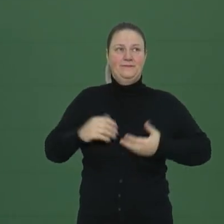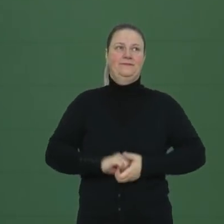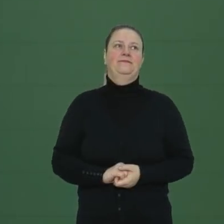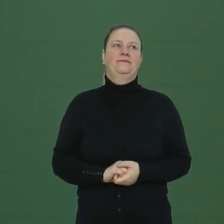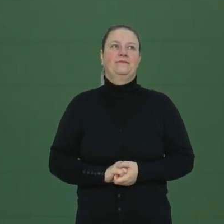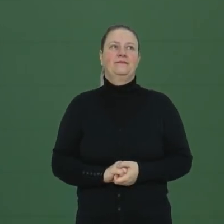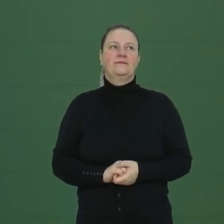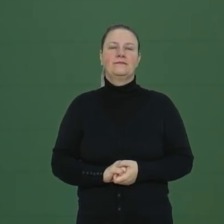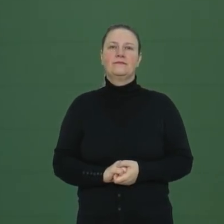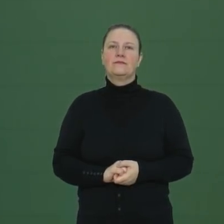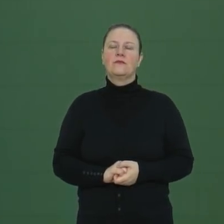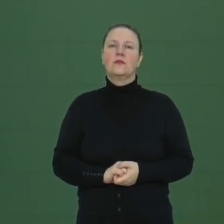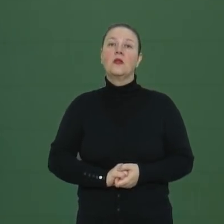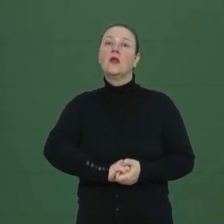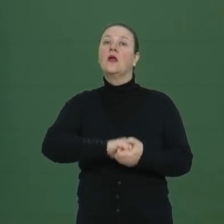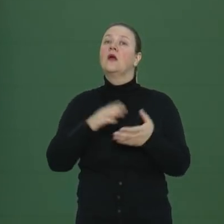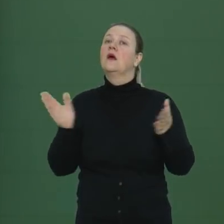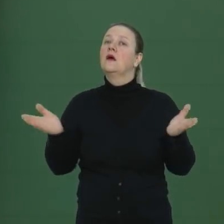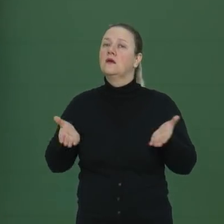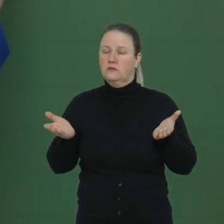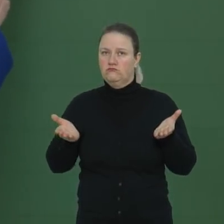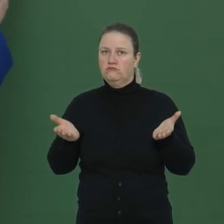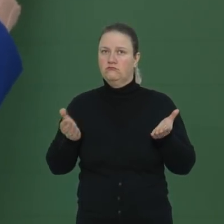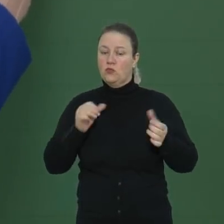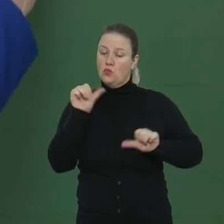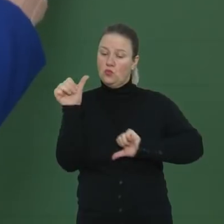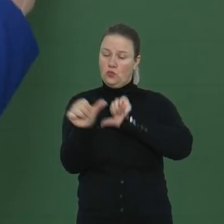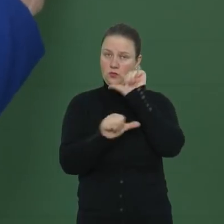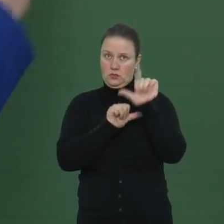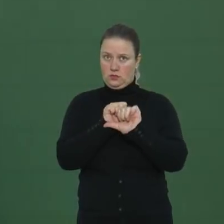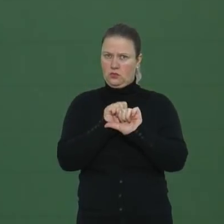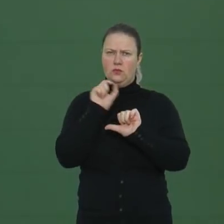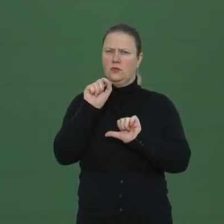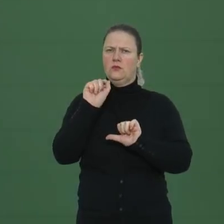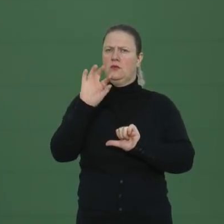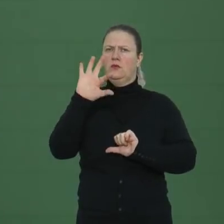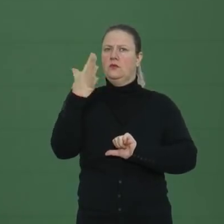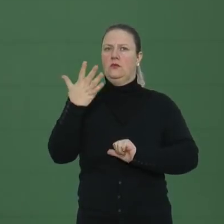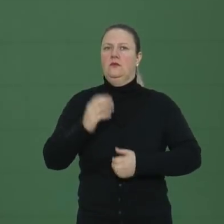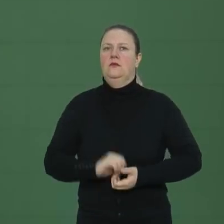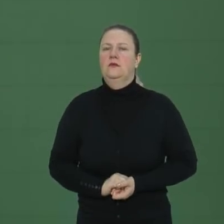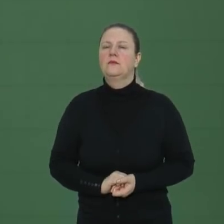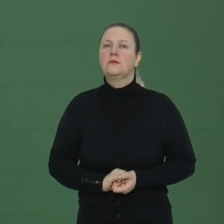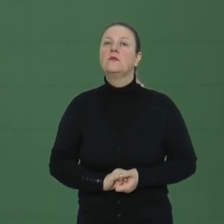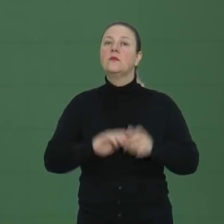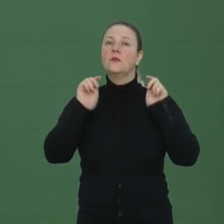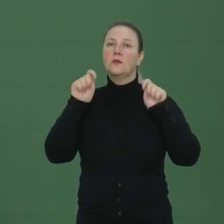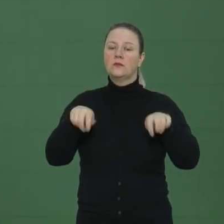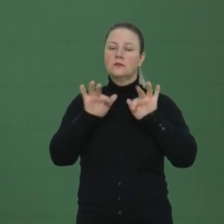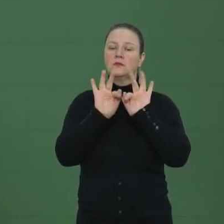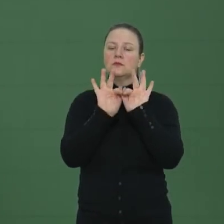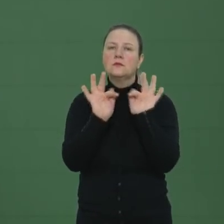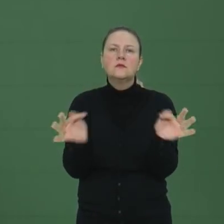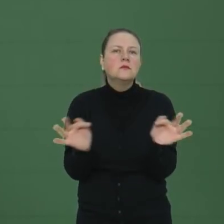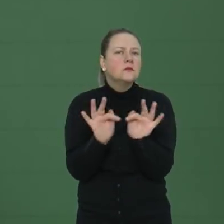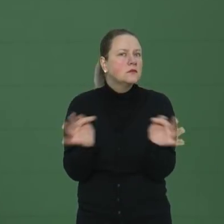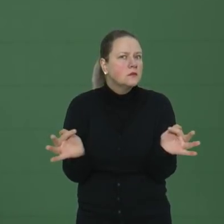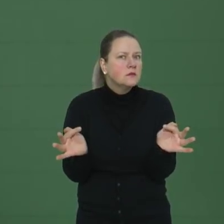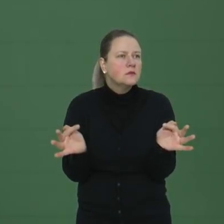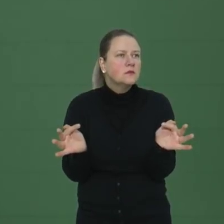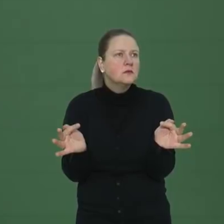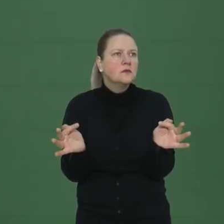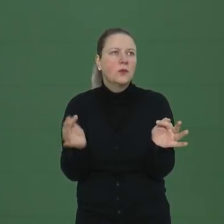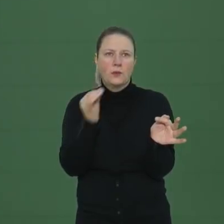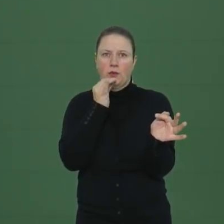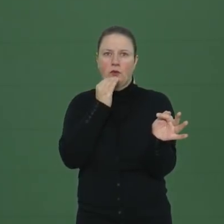certo? Quando eu fiz isso, olha o que acontece aqui. O que eu posso fazer? Eu posso simplificar esses zeros,